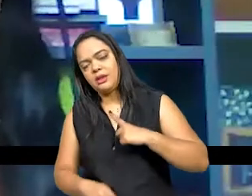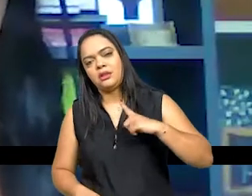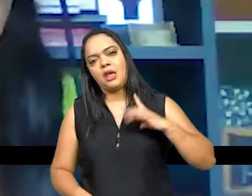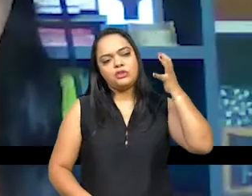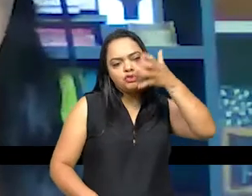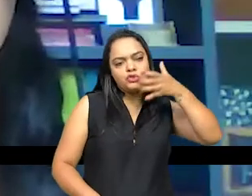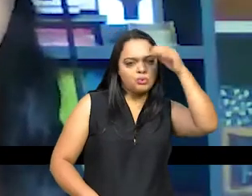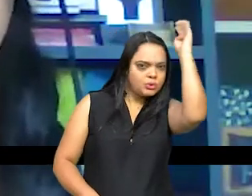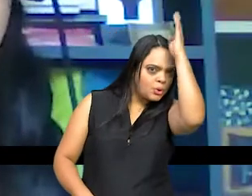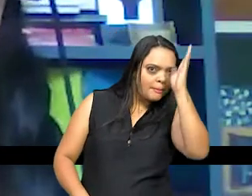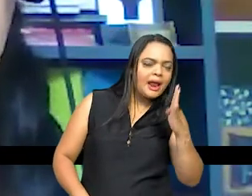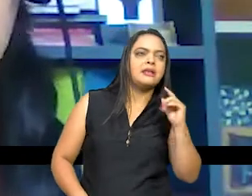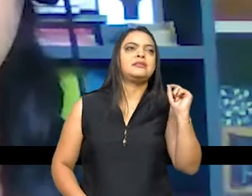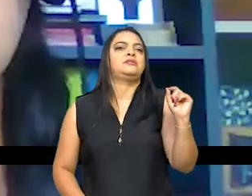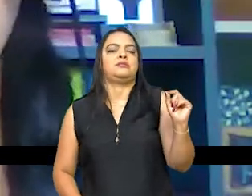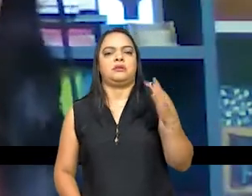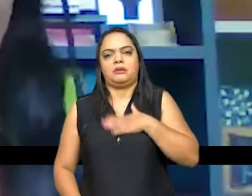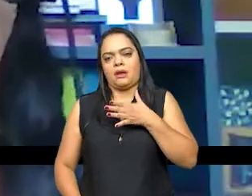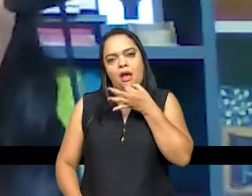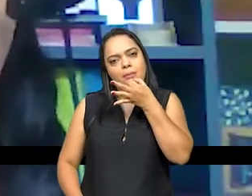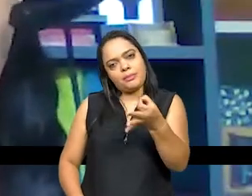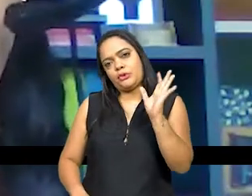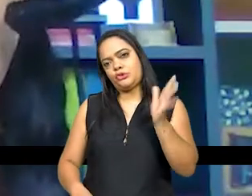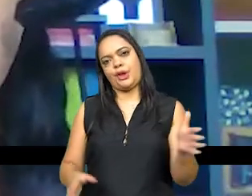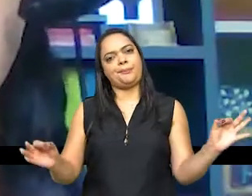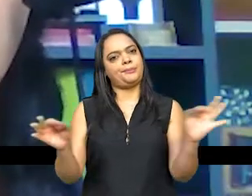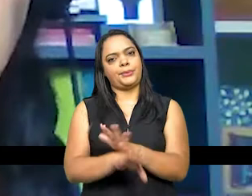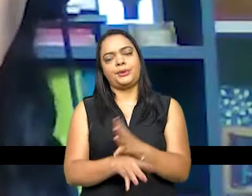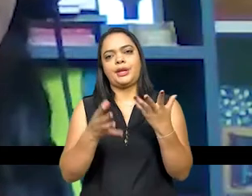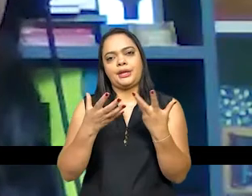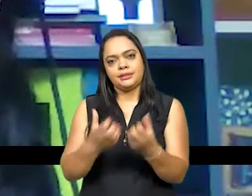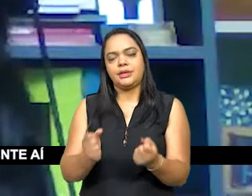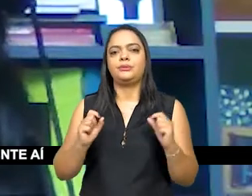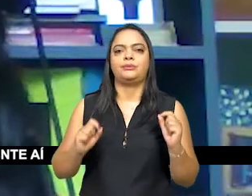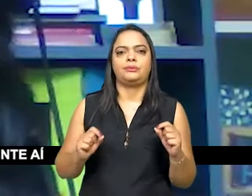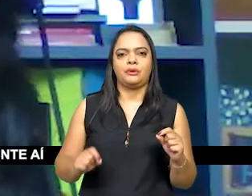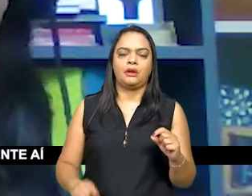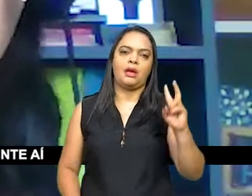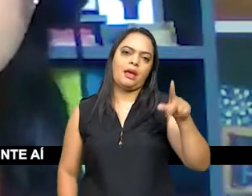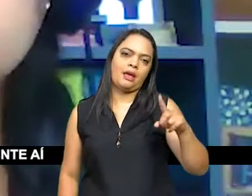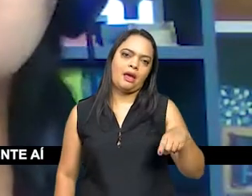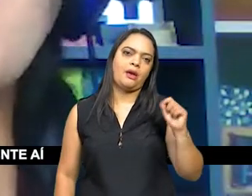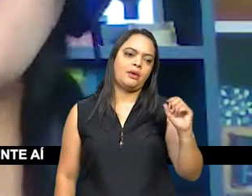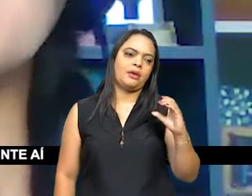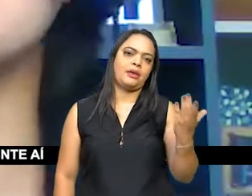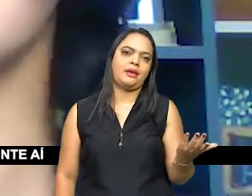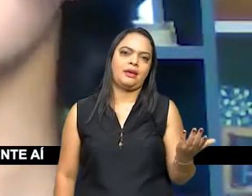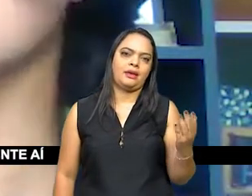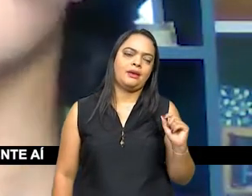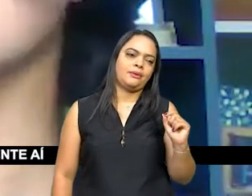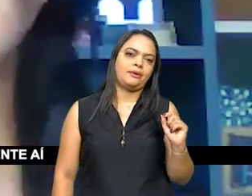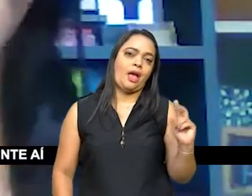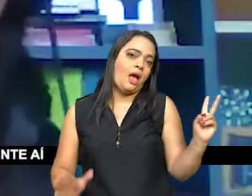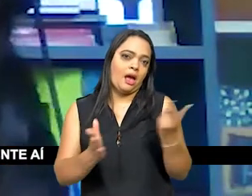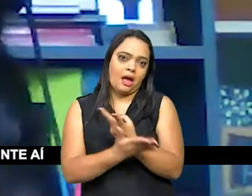no Brasil muito, para mim, já consolidado e aceito de que, né, ela é um desdobramento, ela aconteceu